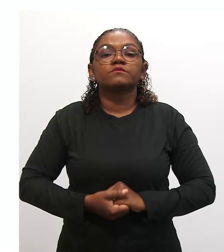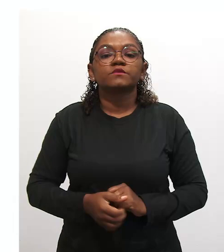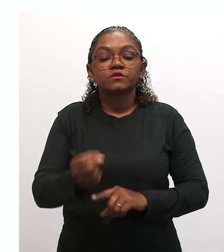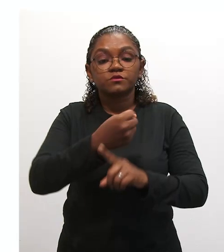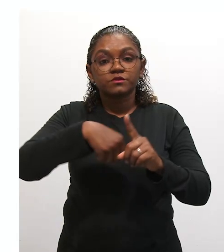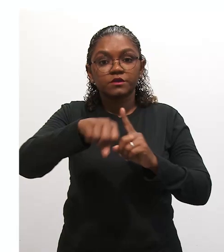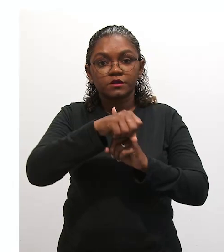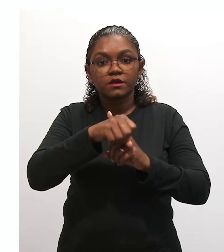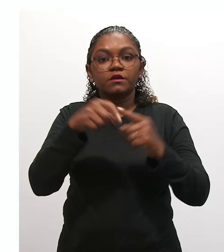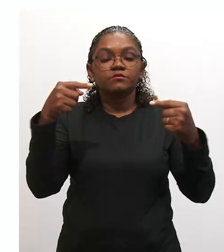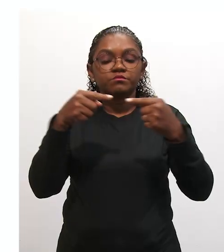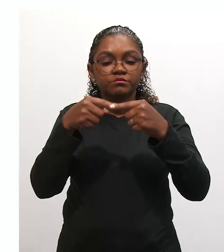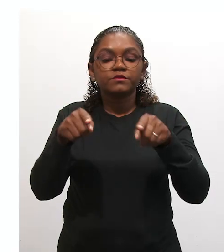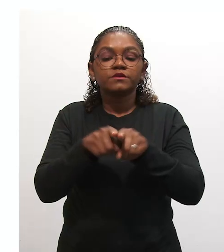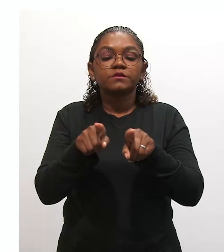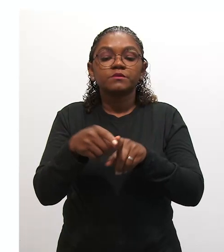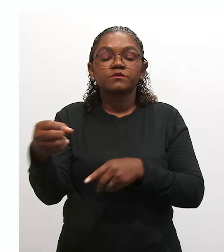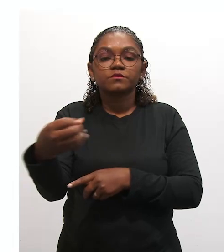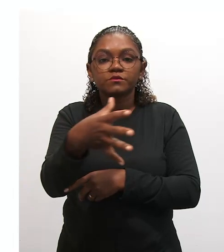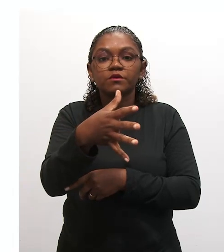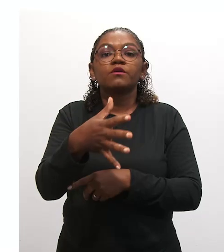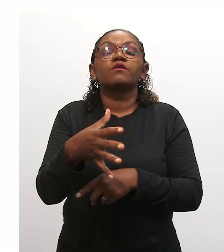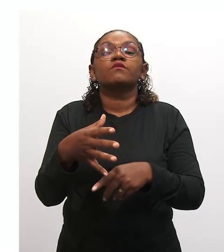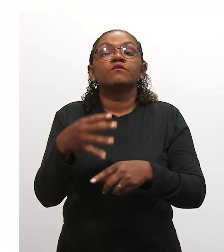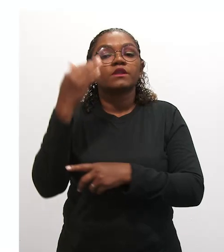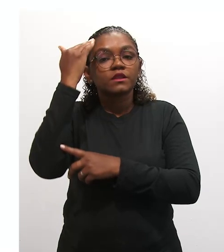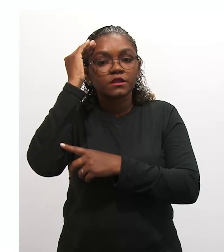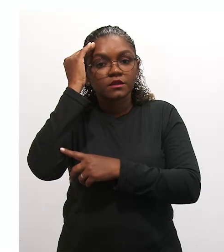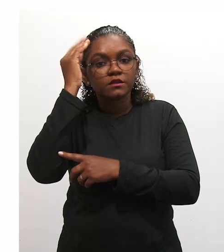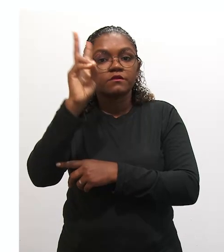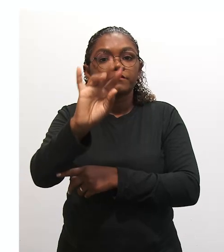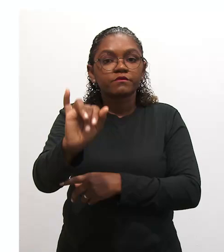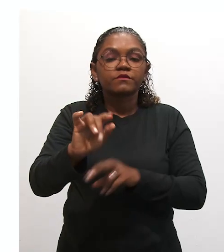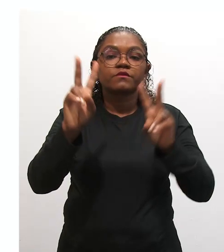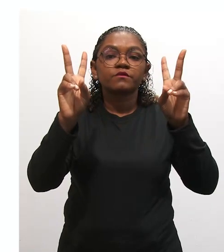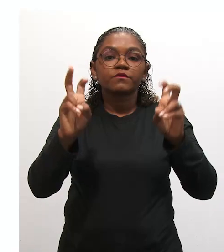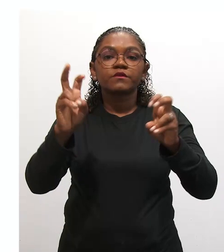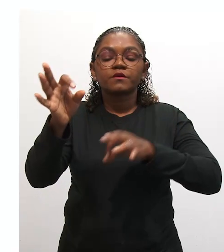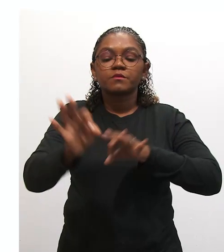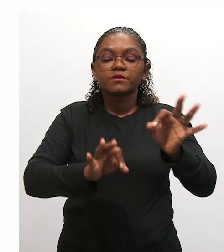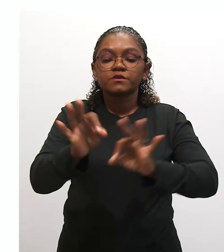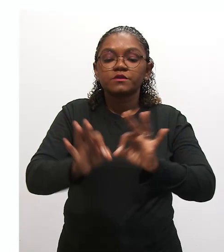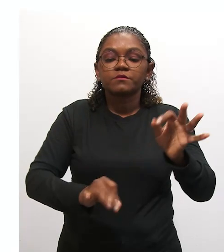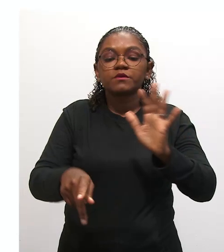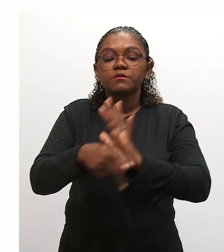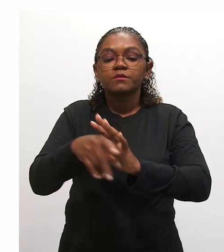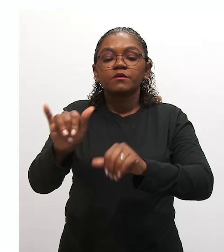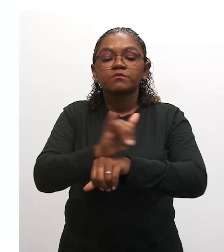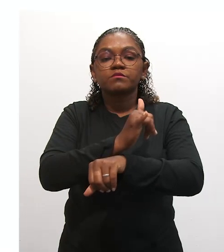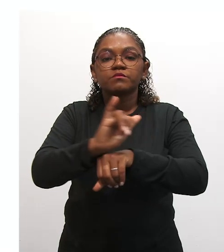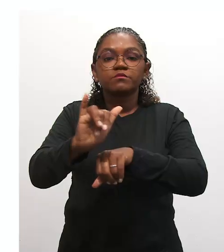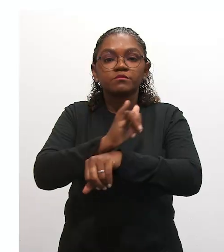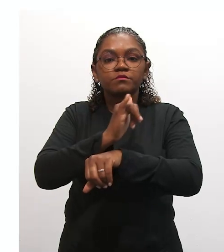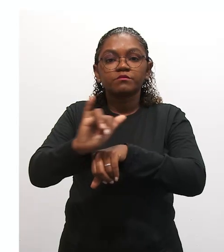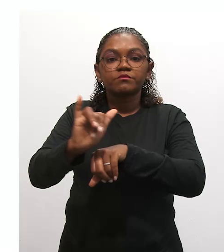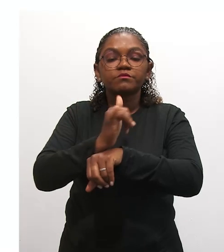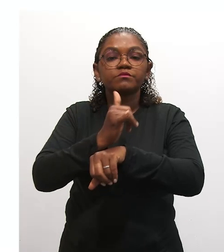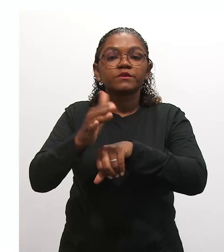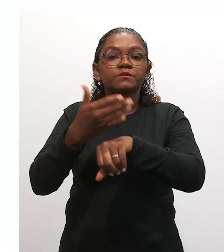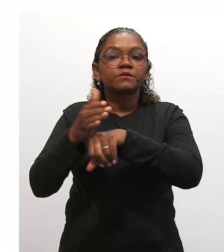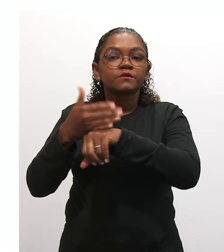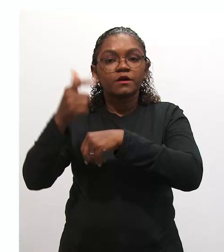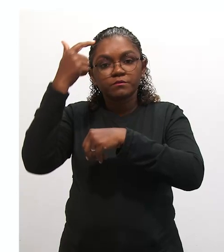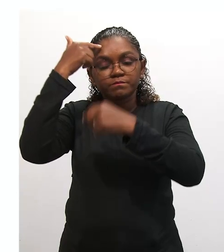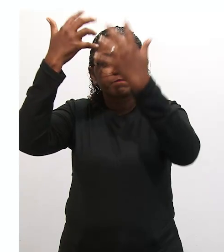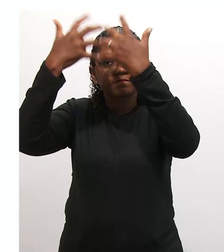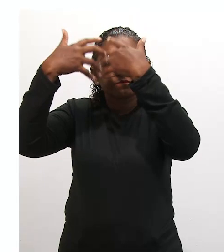sociais. Contemporâneas, nessas aulas, compreenderemos o planejamento como práticas reflexiva, avaliação